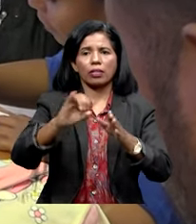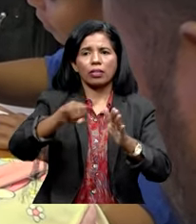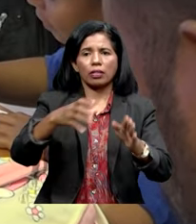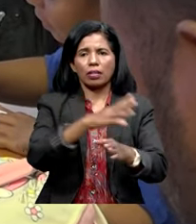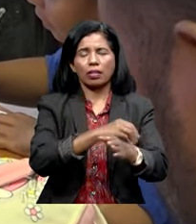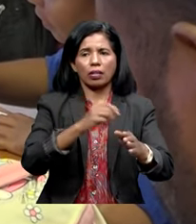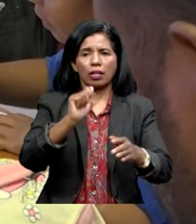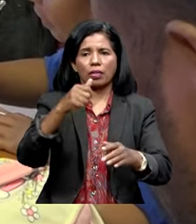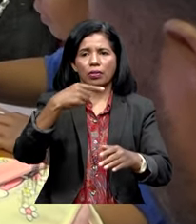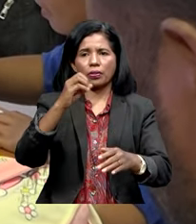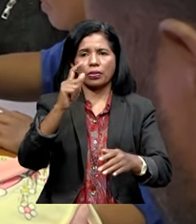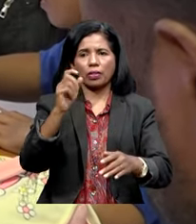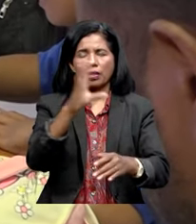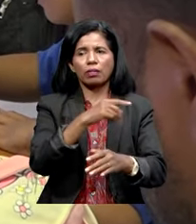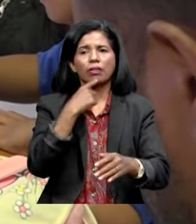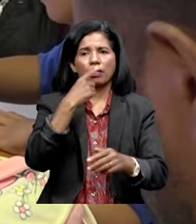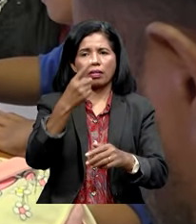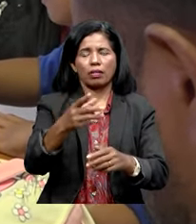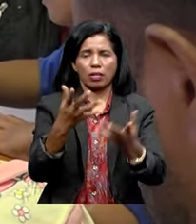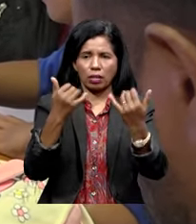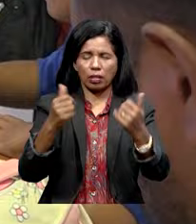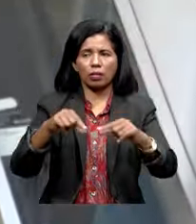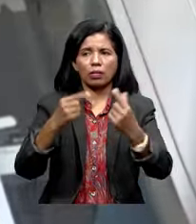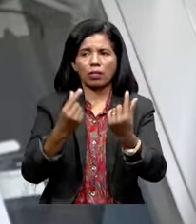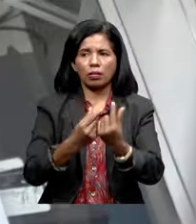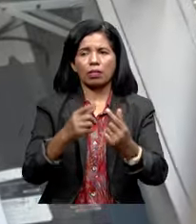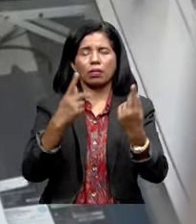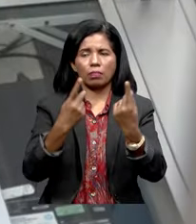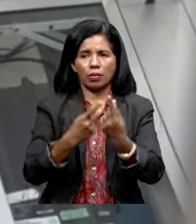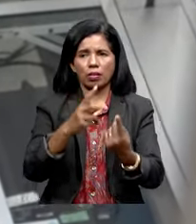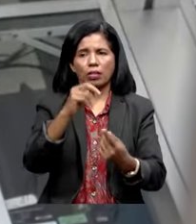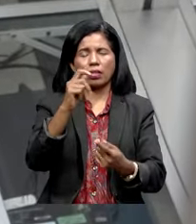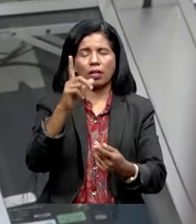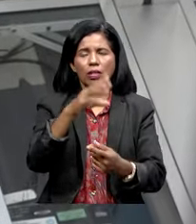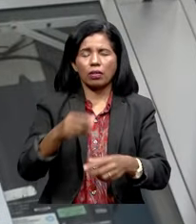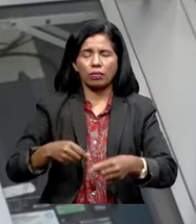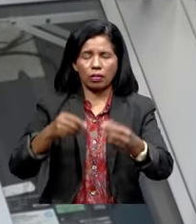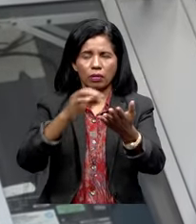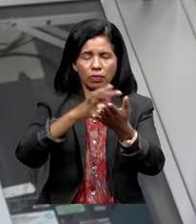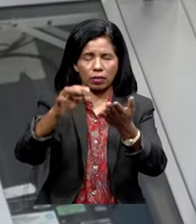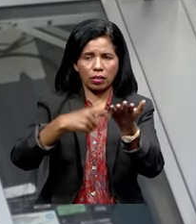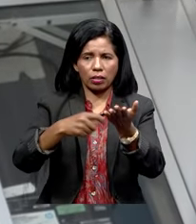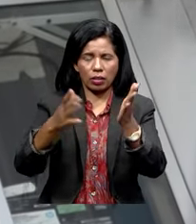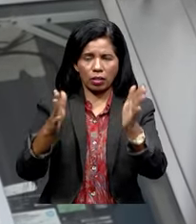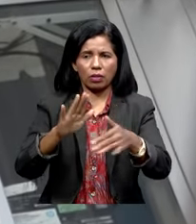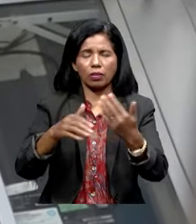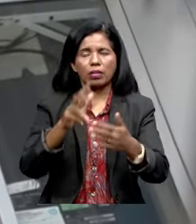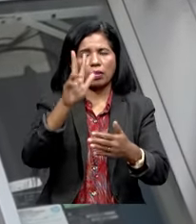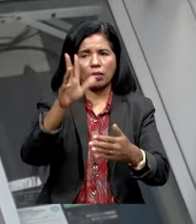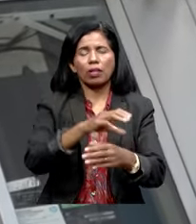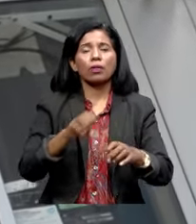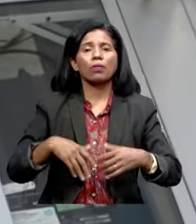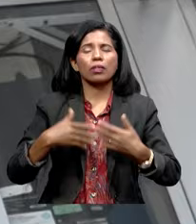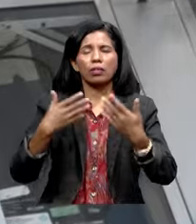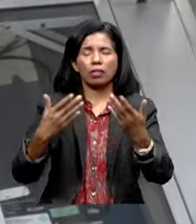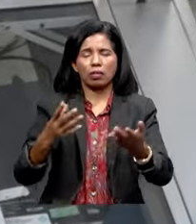notariado Agostinho Gonçalves Vieira Actuir, da uma equipa companhia Thales, foi a formação para técnico notariado na Intolu, o